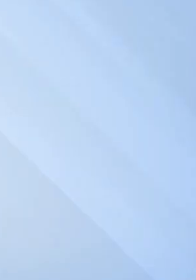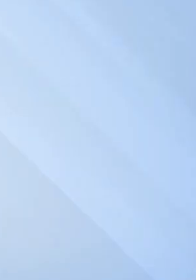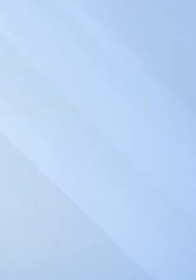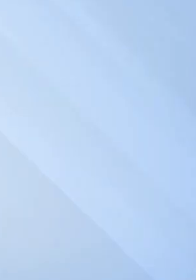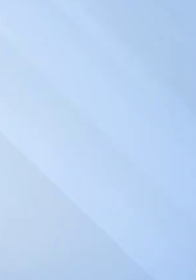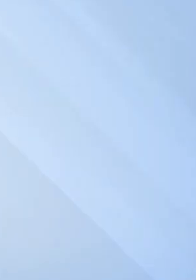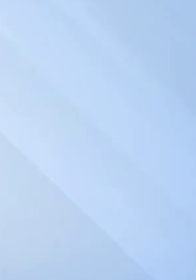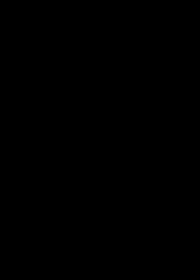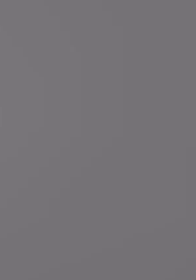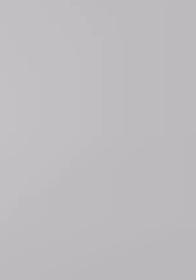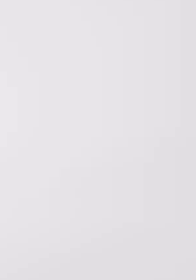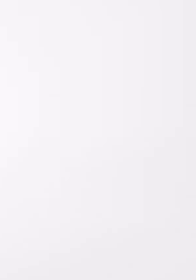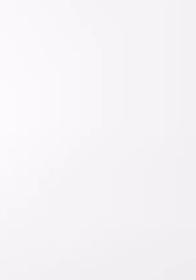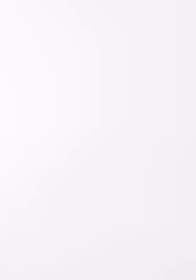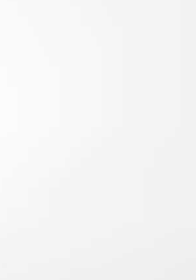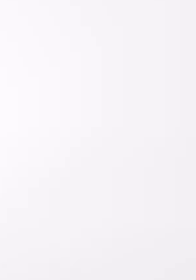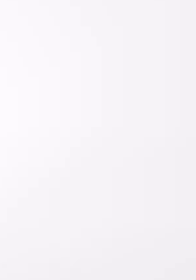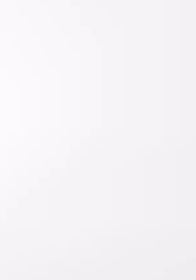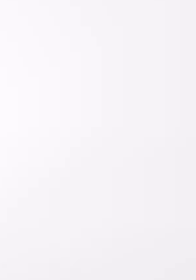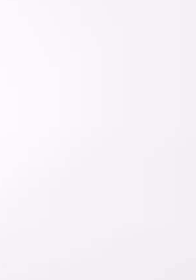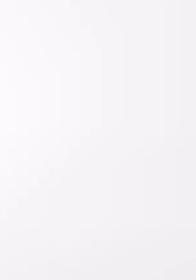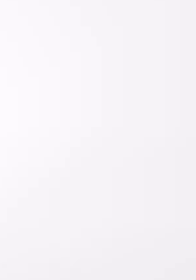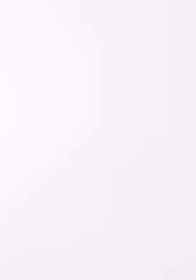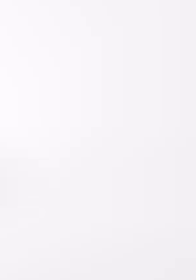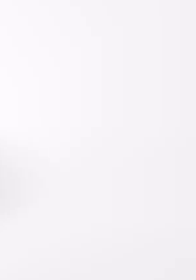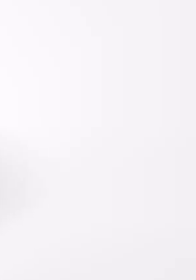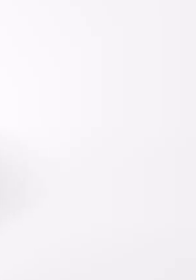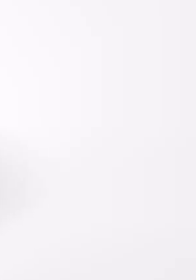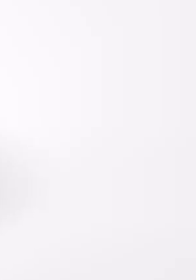aí o